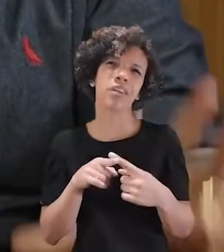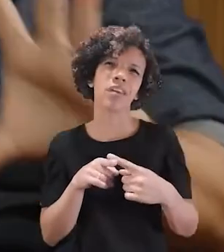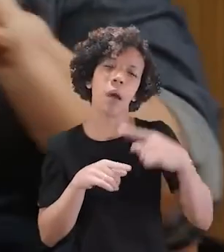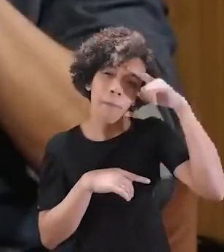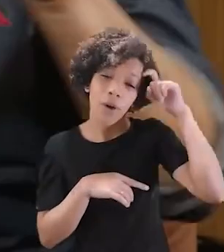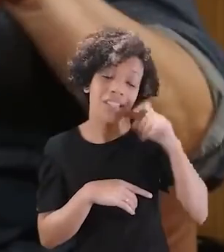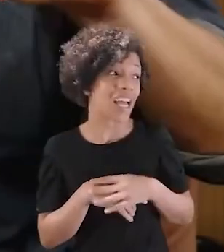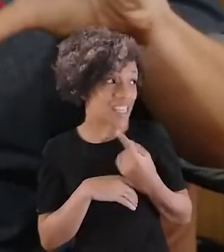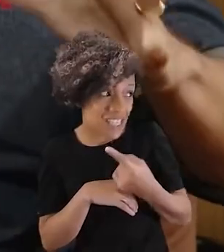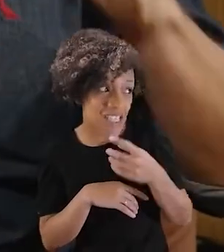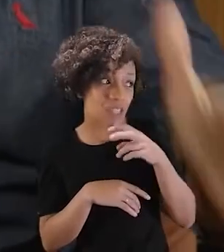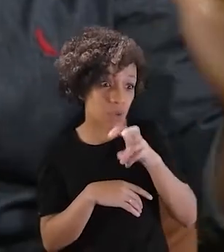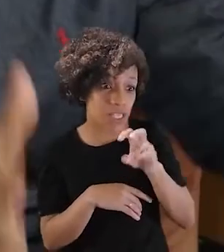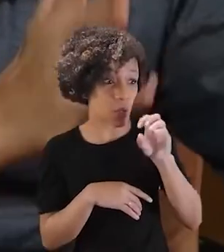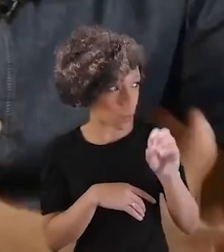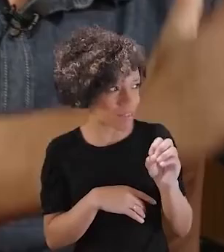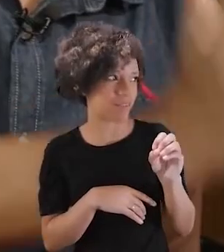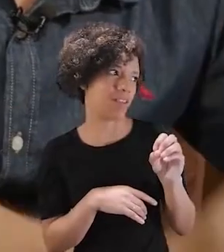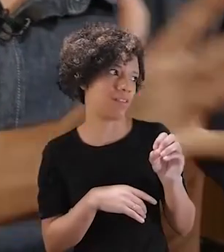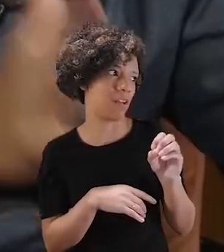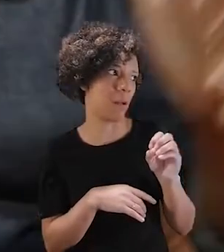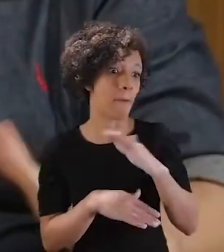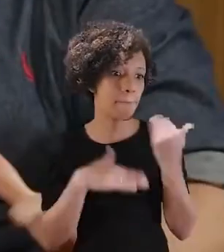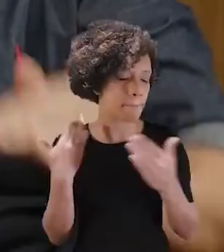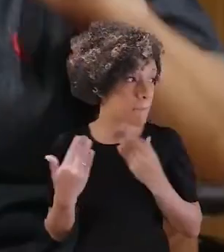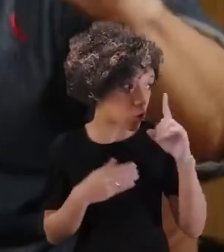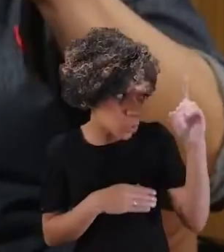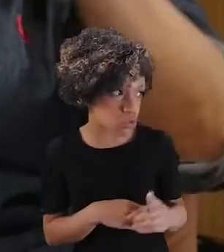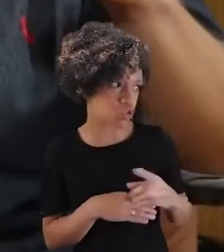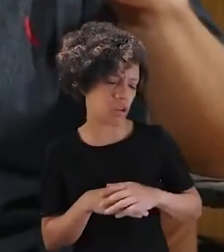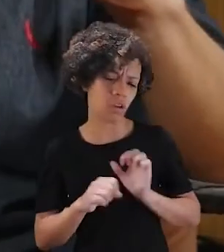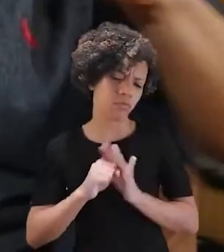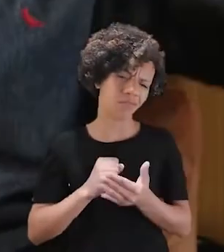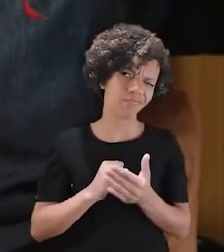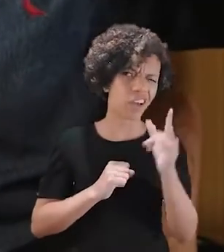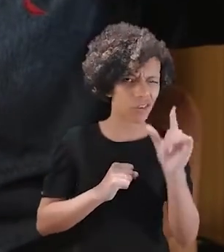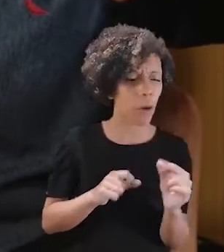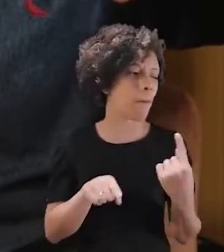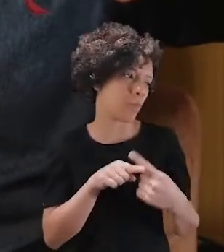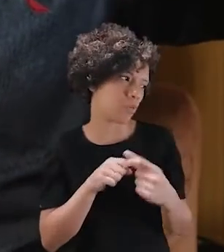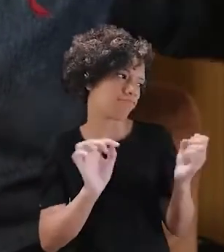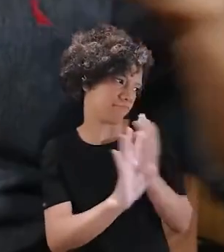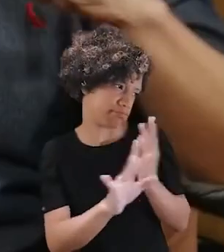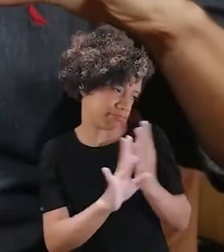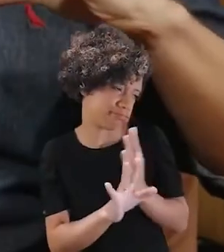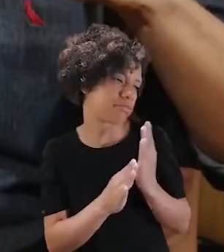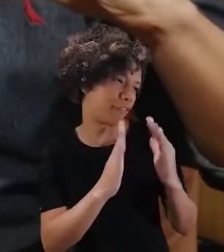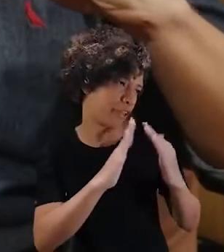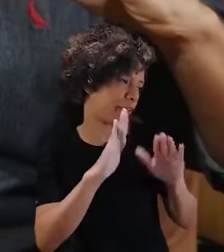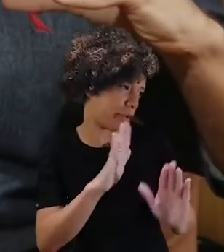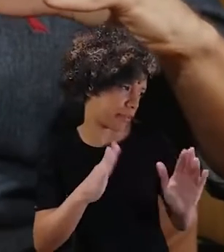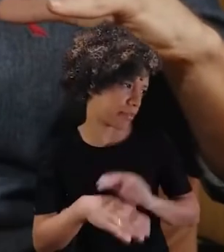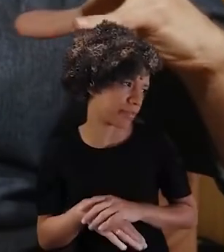são 150 mortes no Brasil por dia 150 pessoas são assassinadas no Brasil por dia na academia fica um pouquinho e função da redução